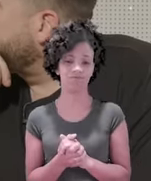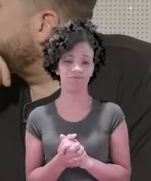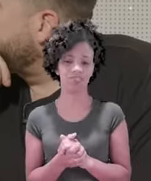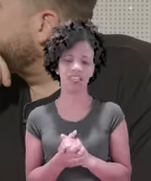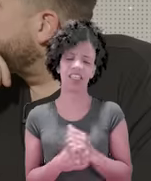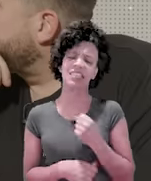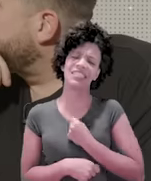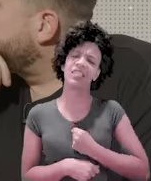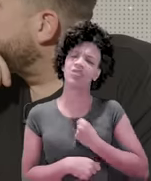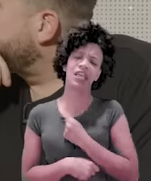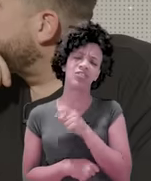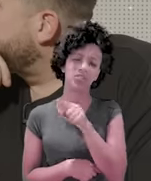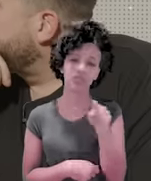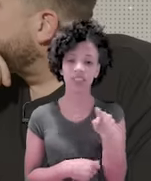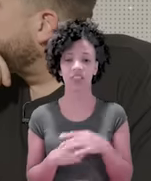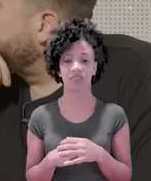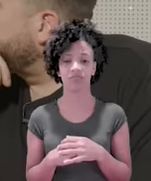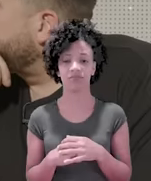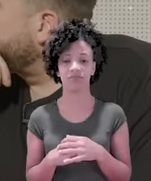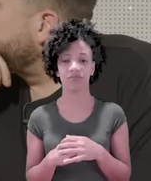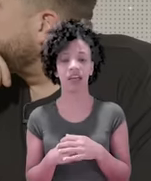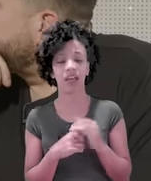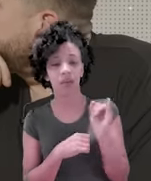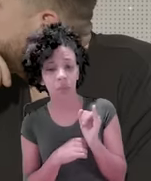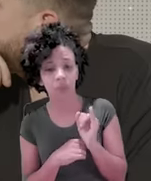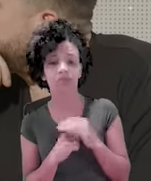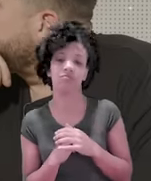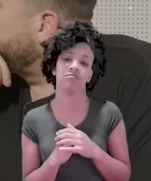o começo saudade de você eu moro